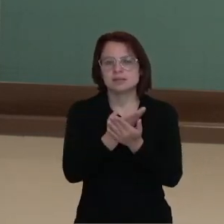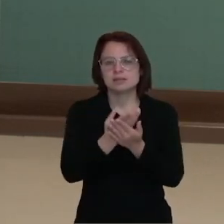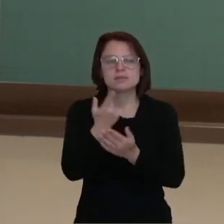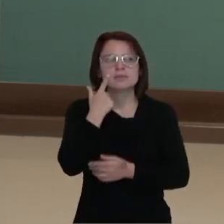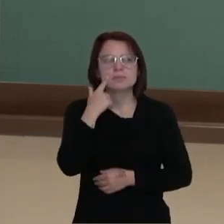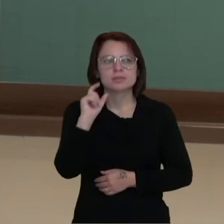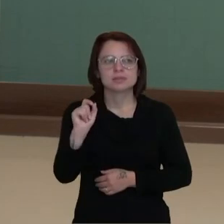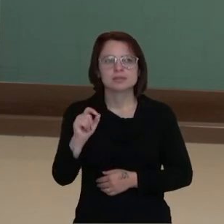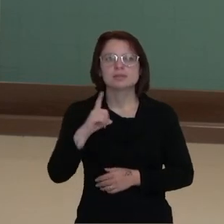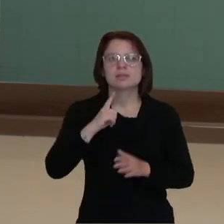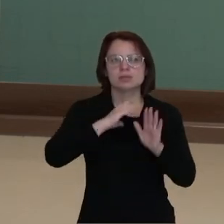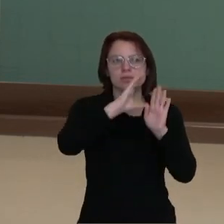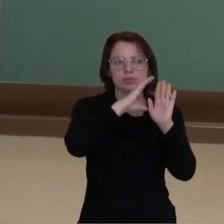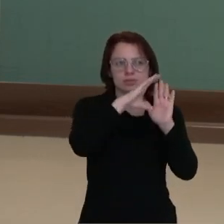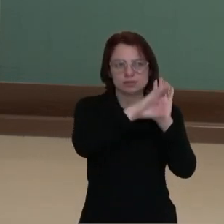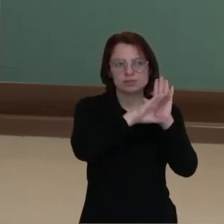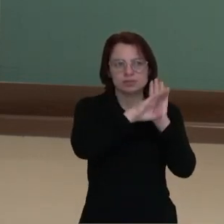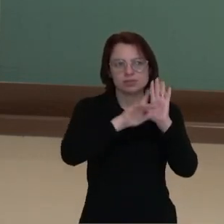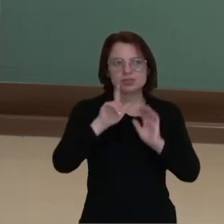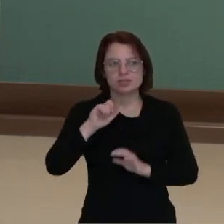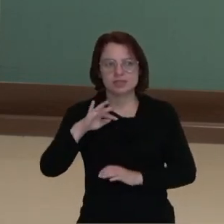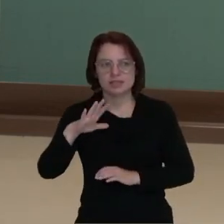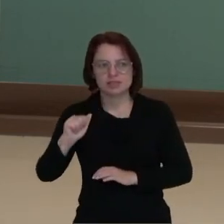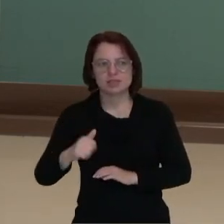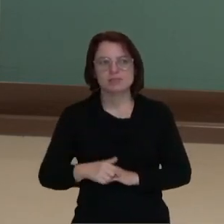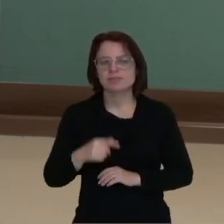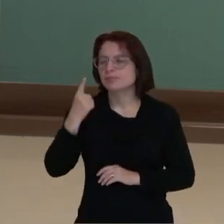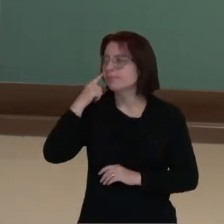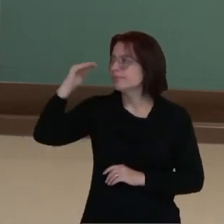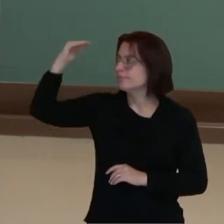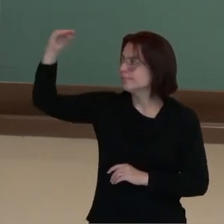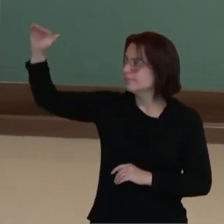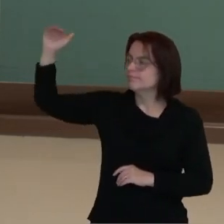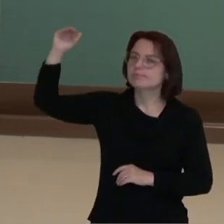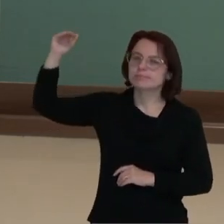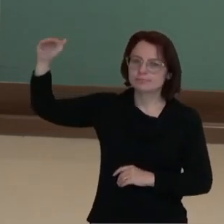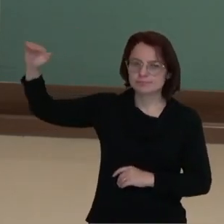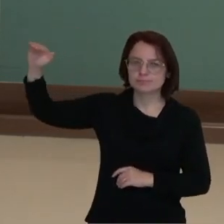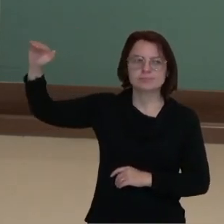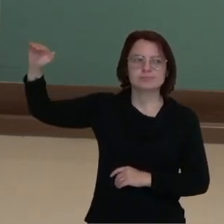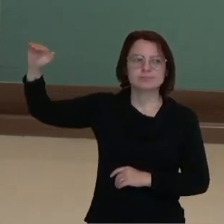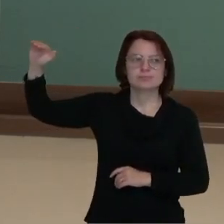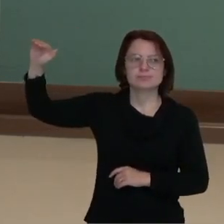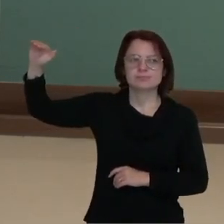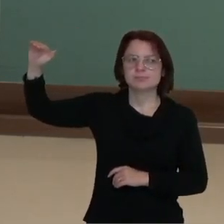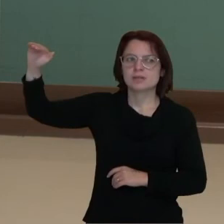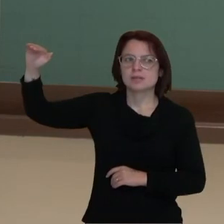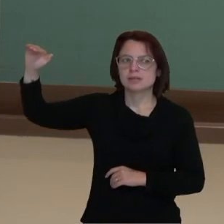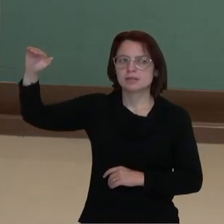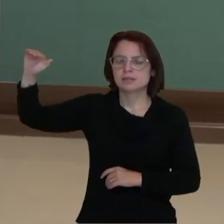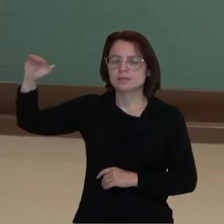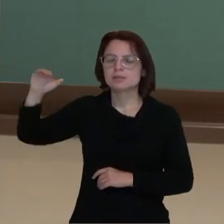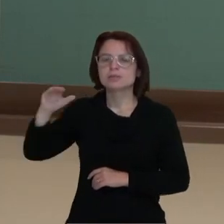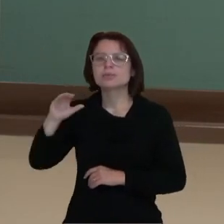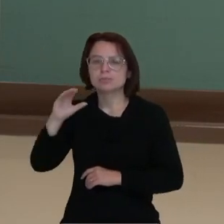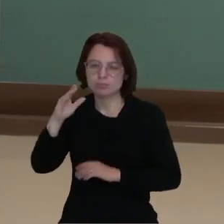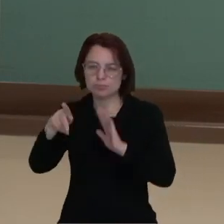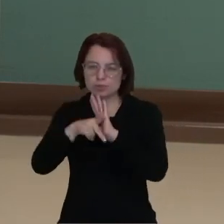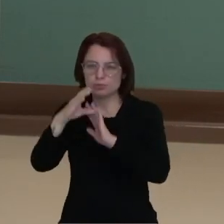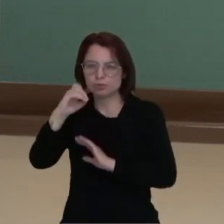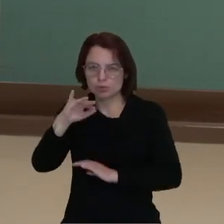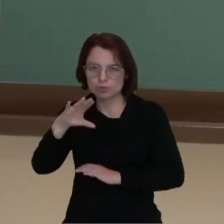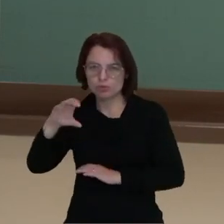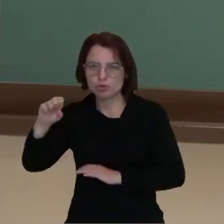viu? Alguns conceitos que são básicos para o estudo da genética, ó. Cromatina, os cromossomos